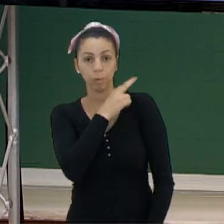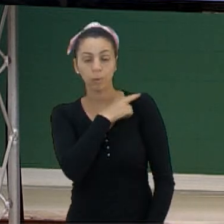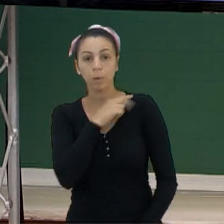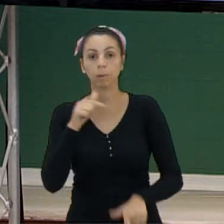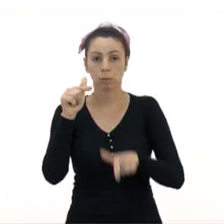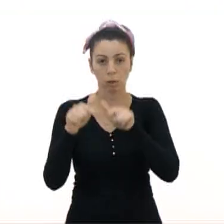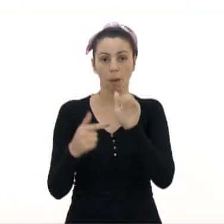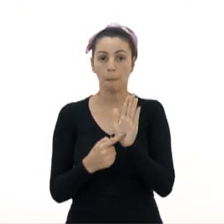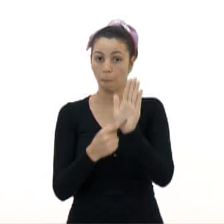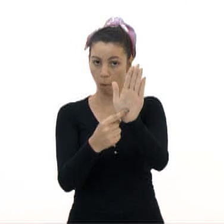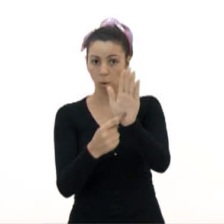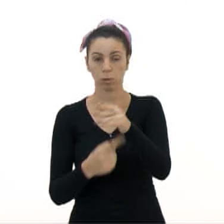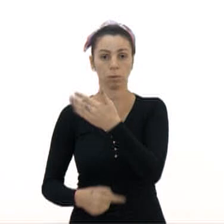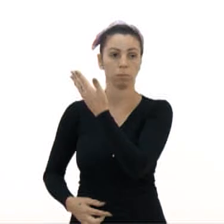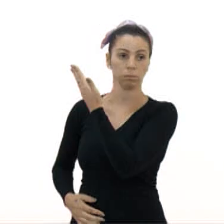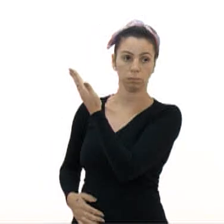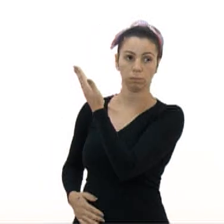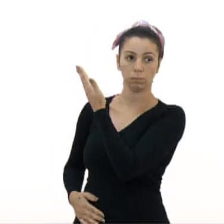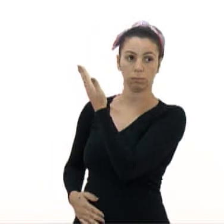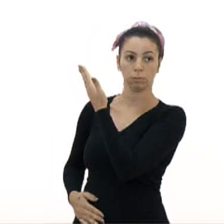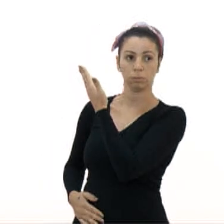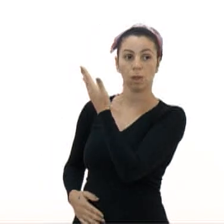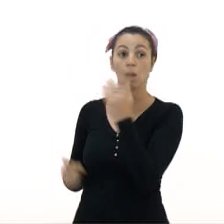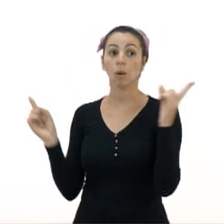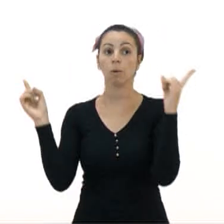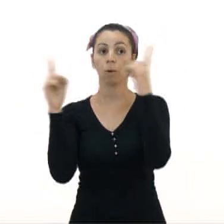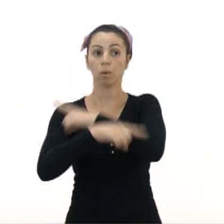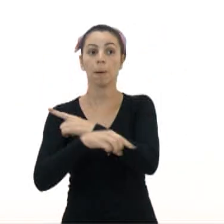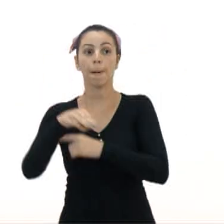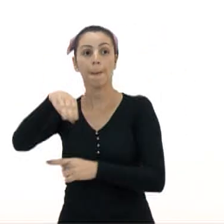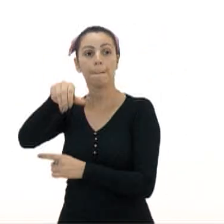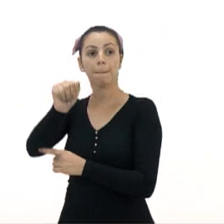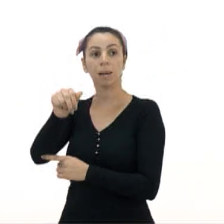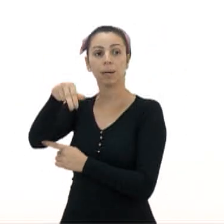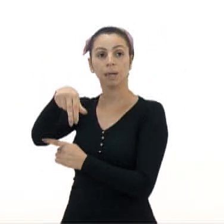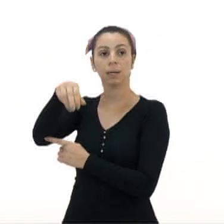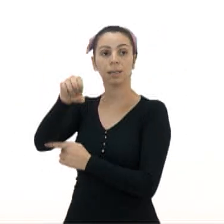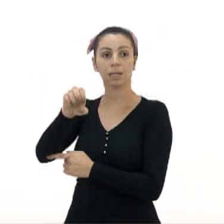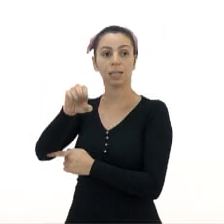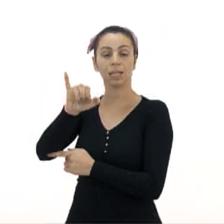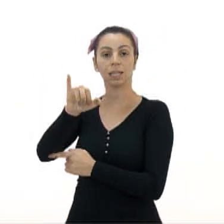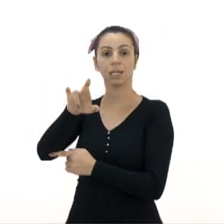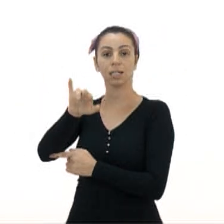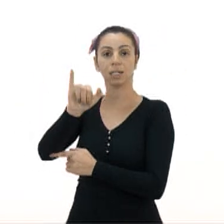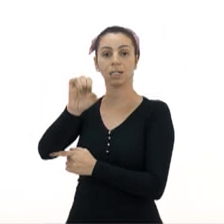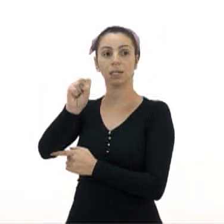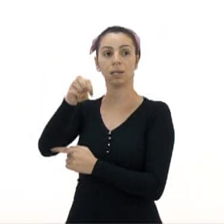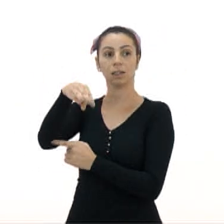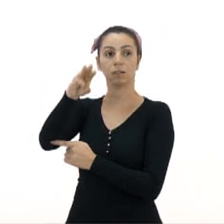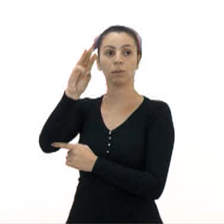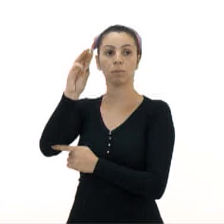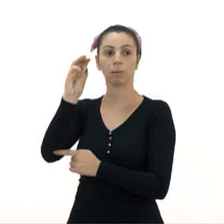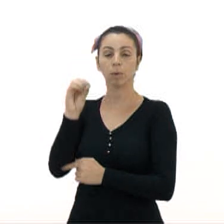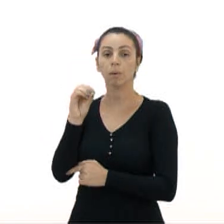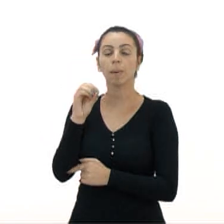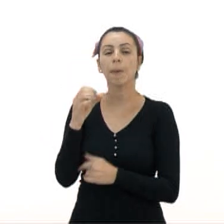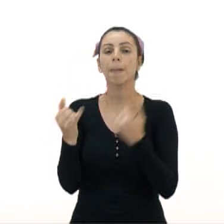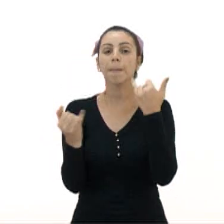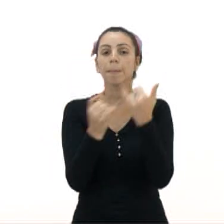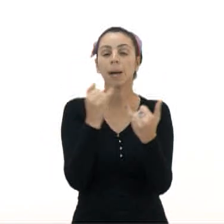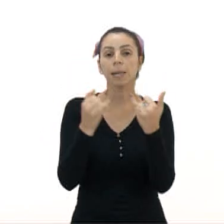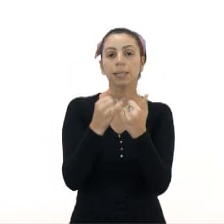tá? Oposição ao maneirismo secularizou a arte religiosa, fazendo os santos parecerem